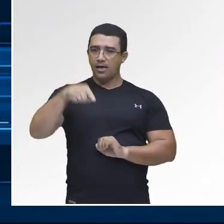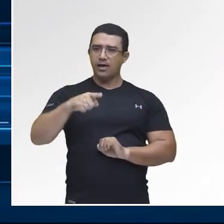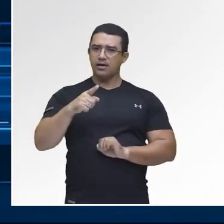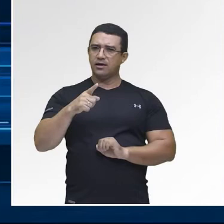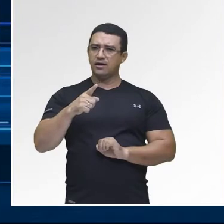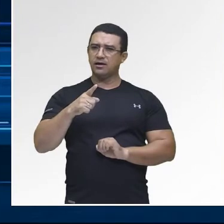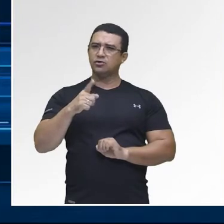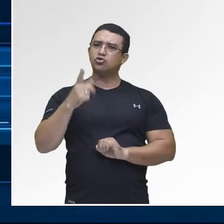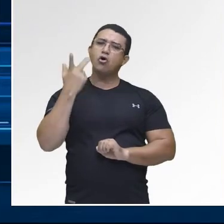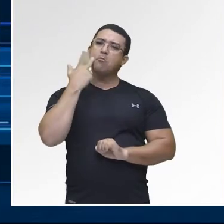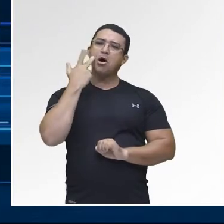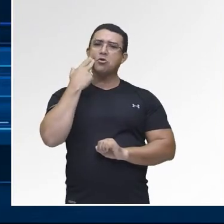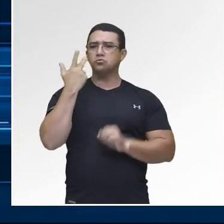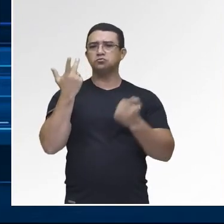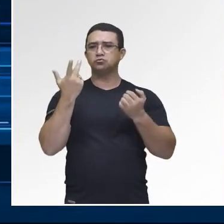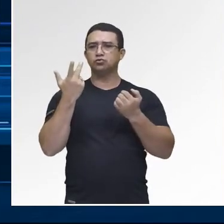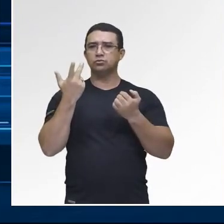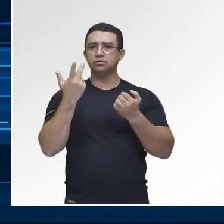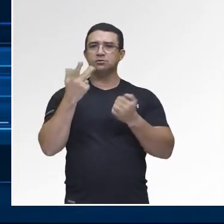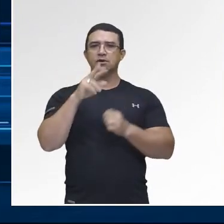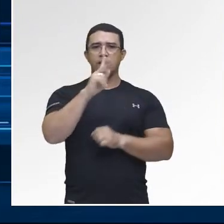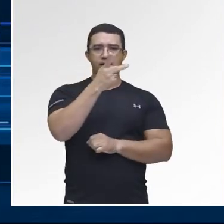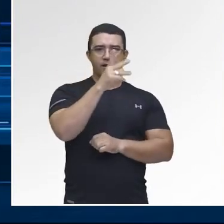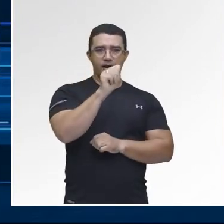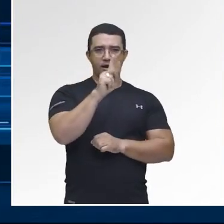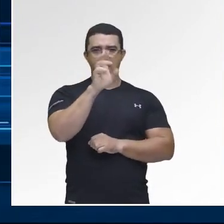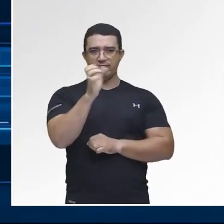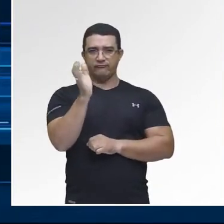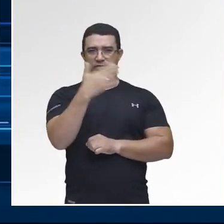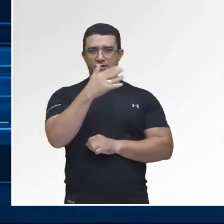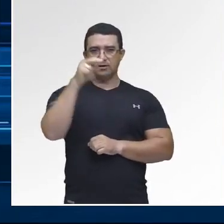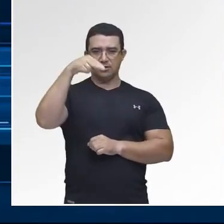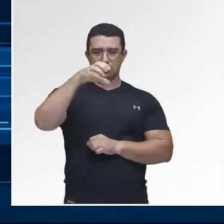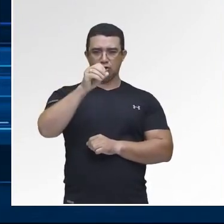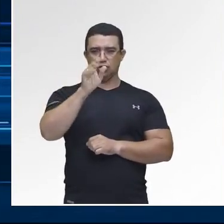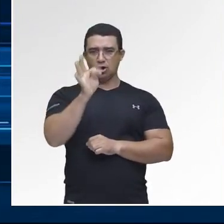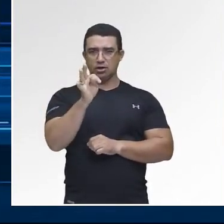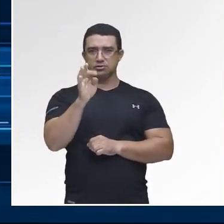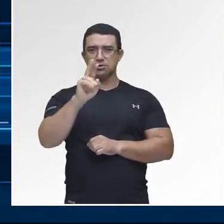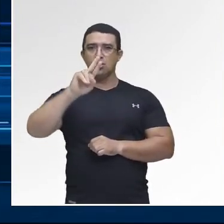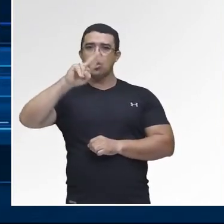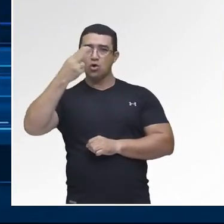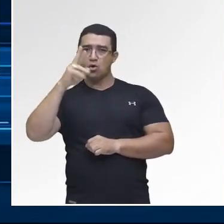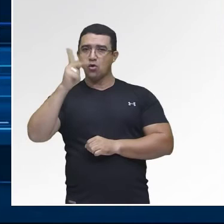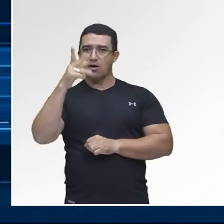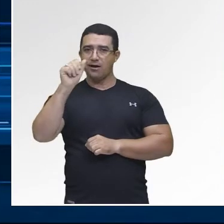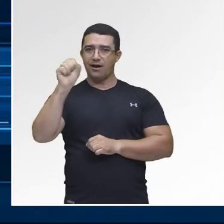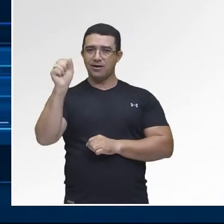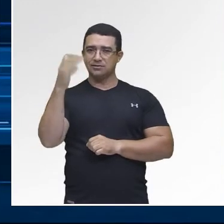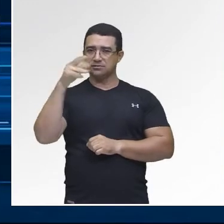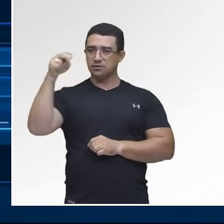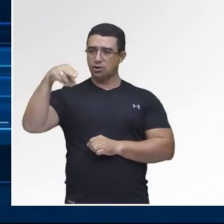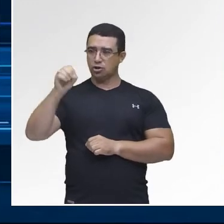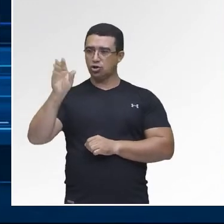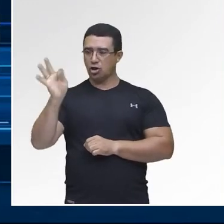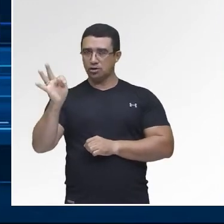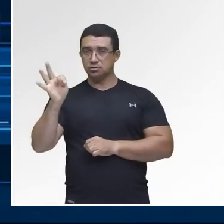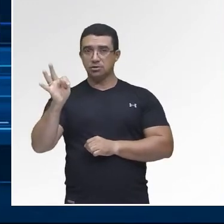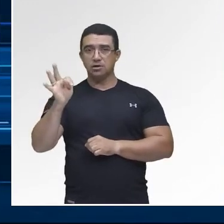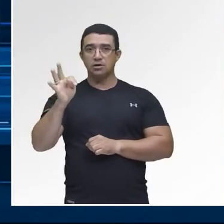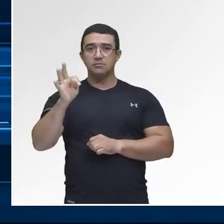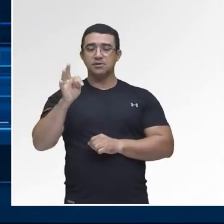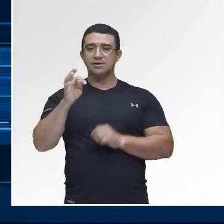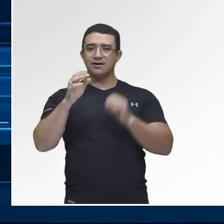não abreviada, tanto de have not quanto has not. Aqui embaixo eu tenho a forma haven't, que é a abreviação